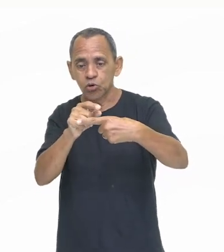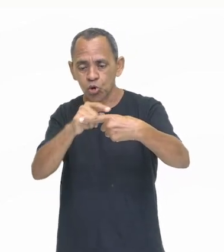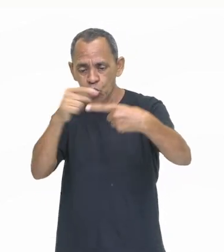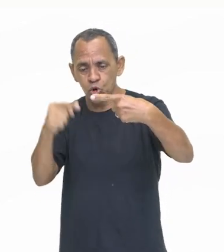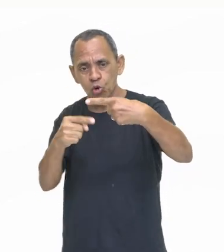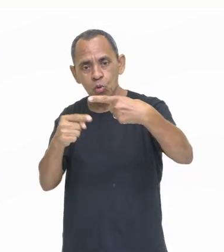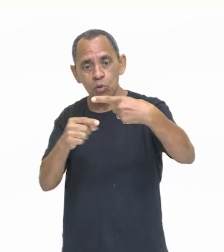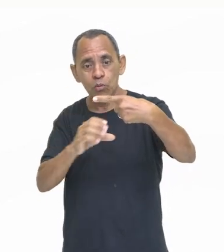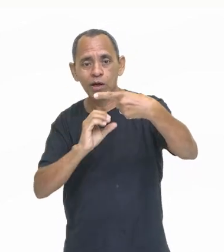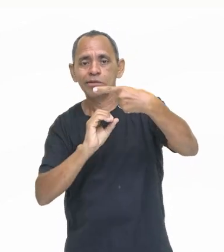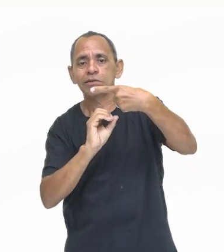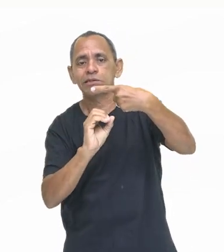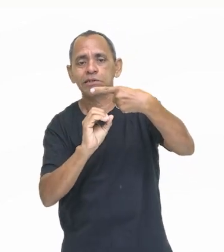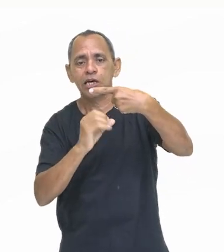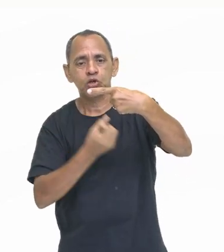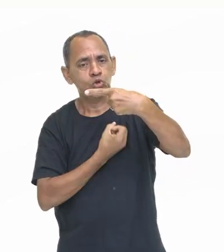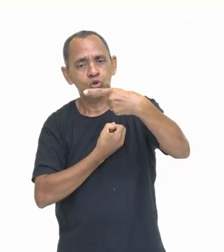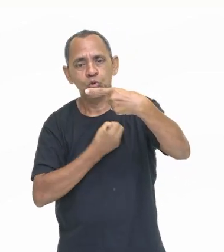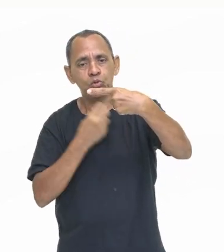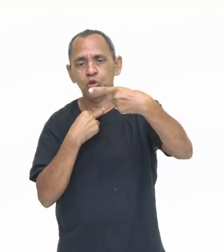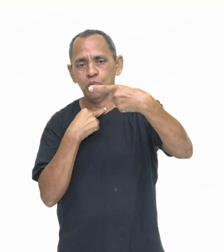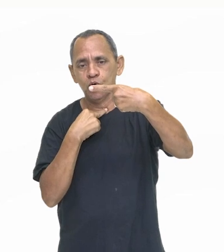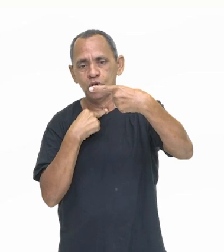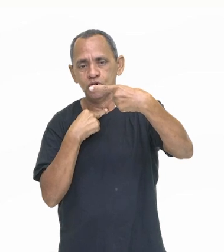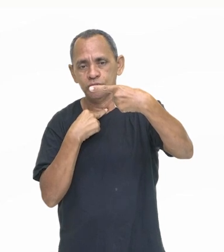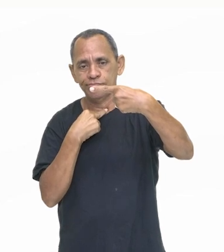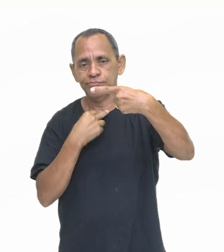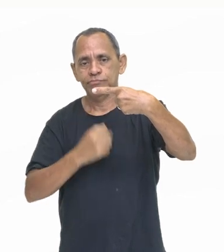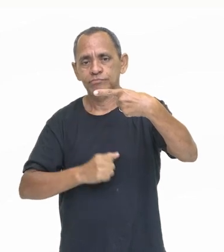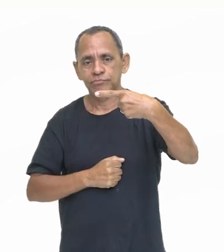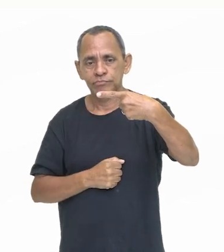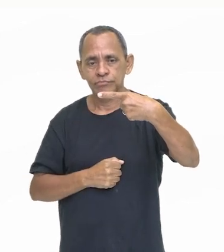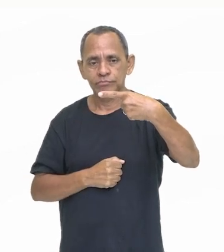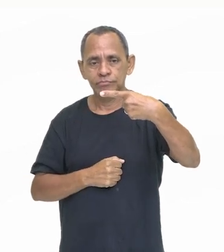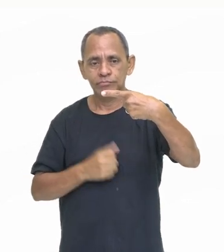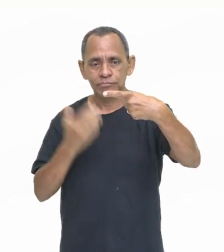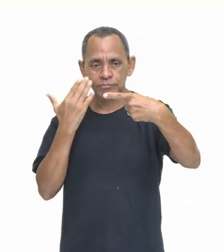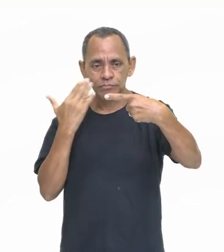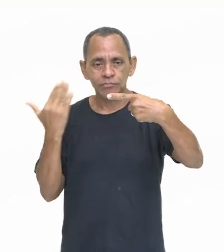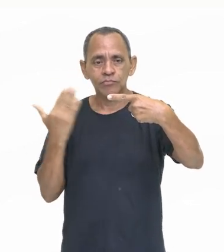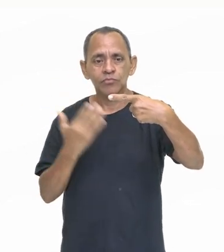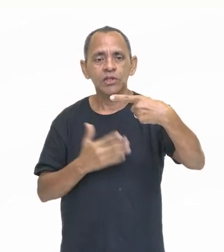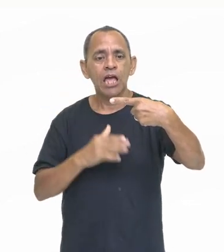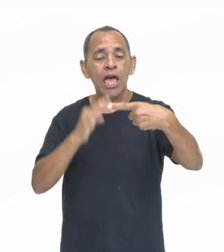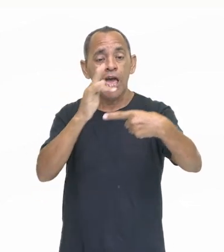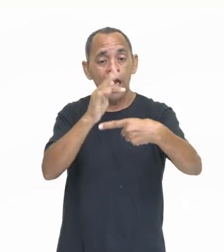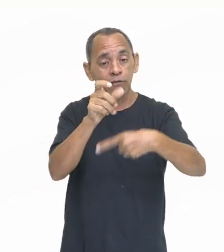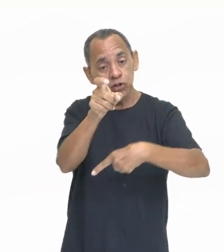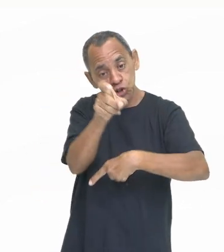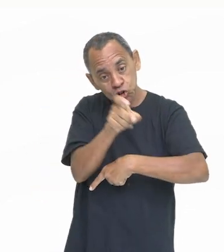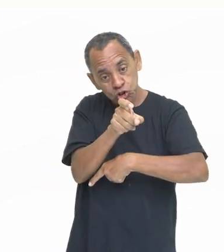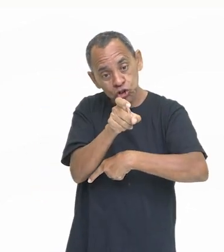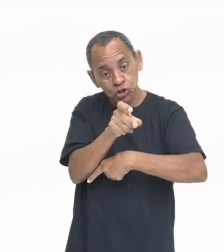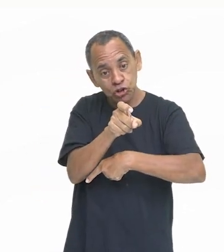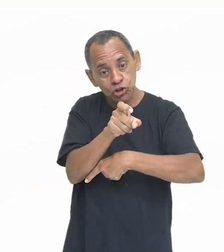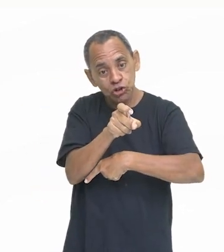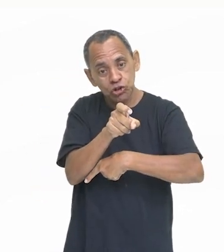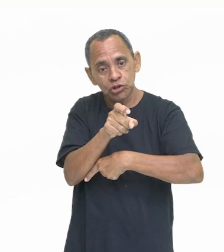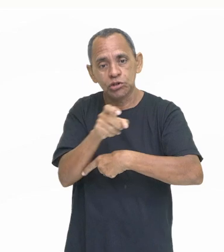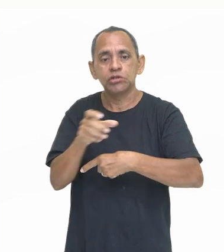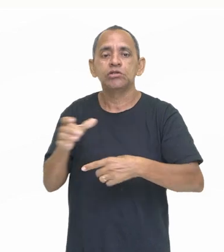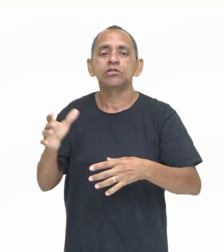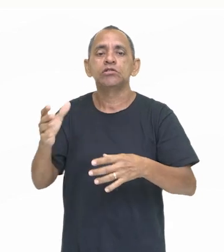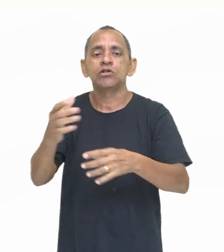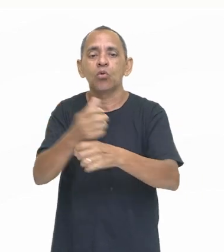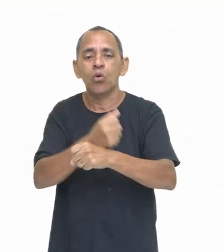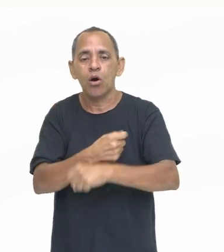aqui não pode ocorrer, tá? Então, essa função aqui, f de x igual a 1 sobre x,